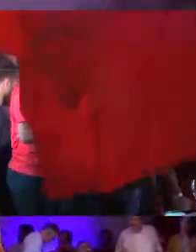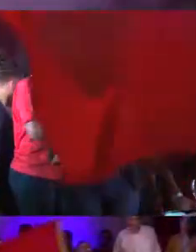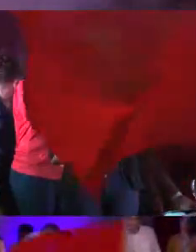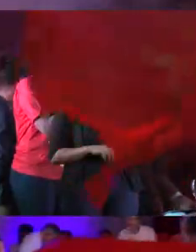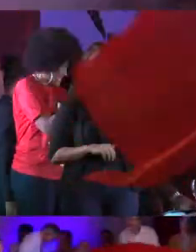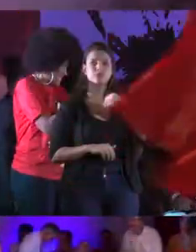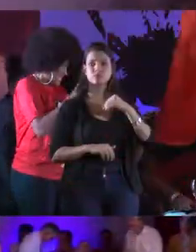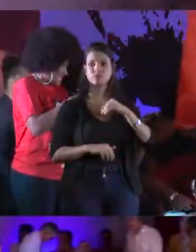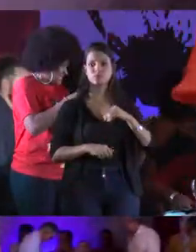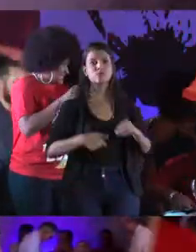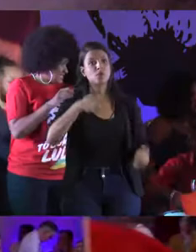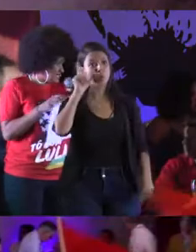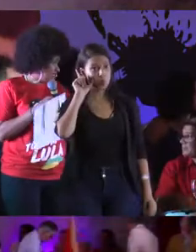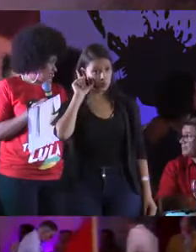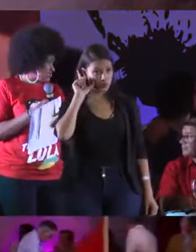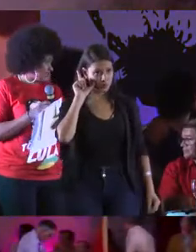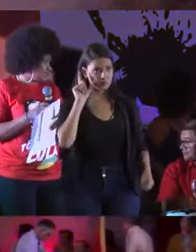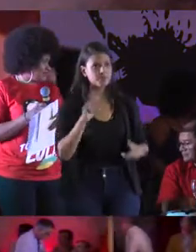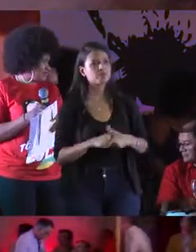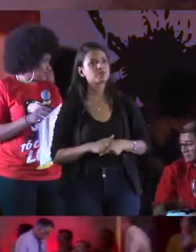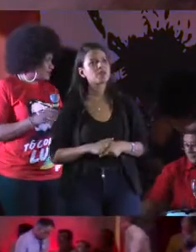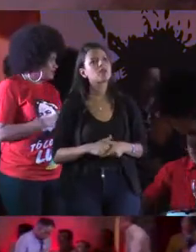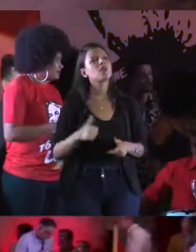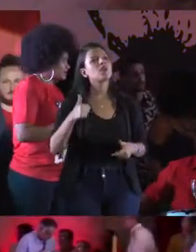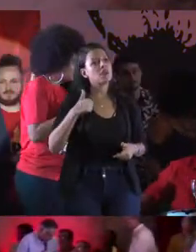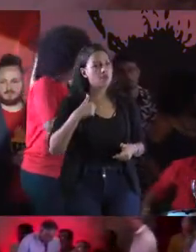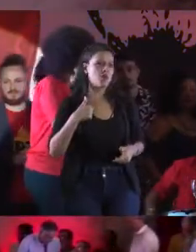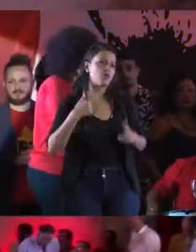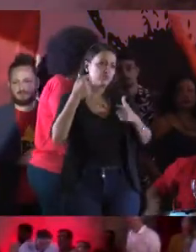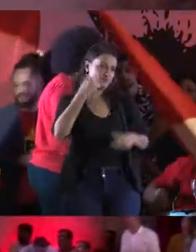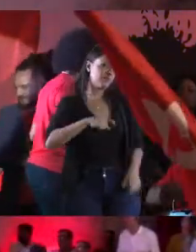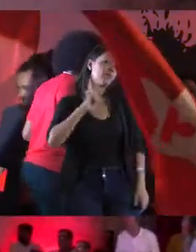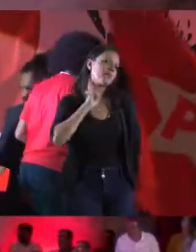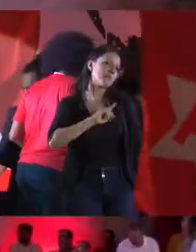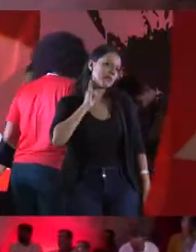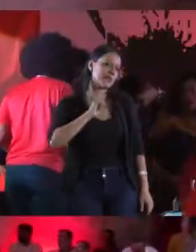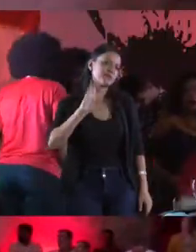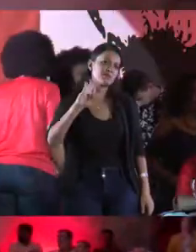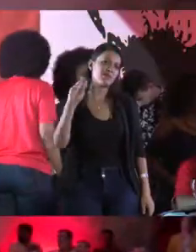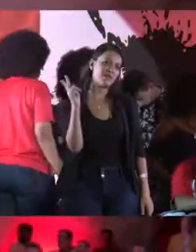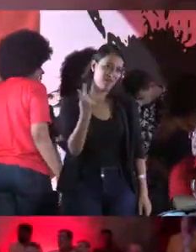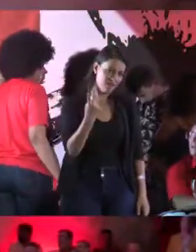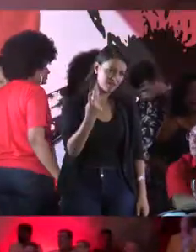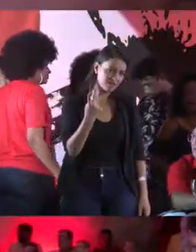Gente, ontem, eu sou mineira, né? Sou lá de BH.